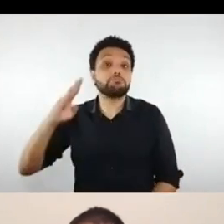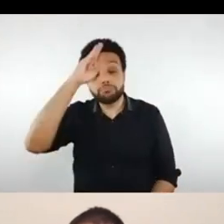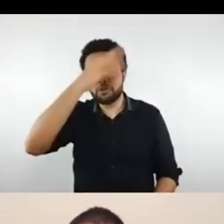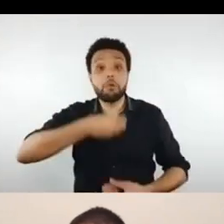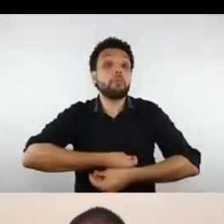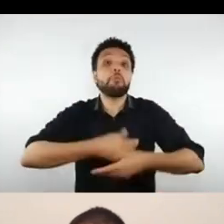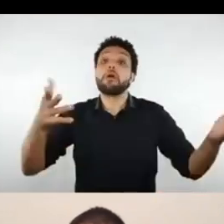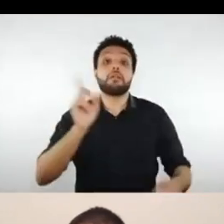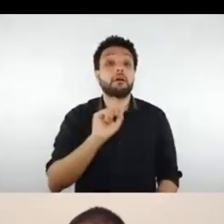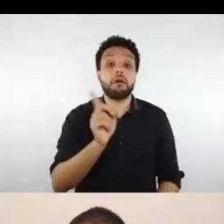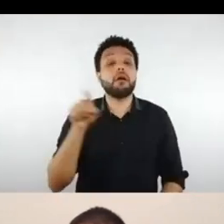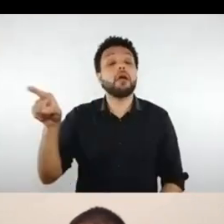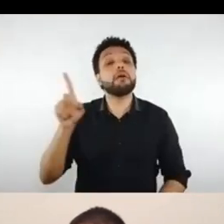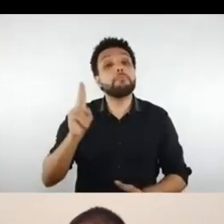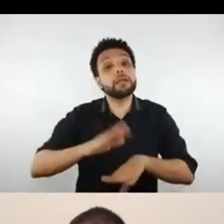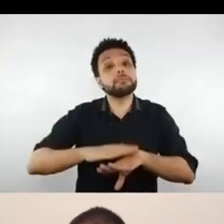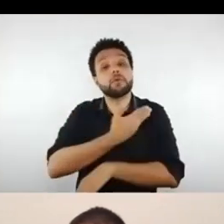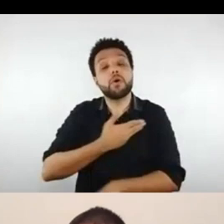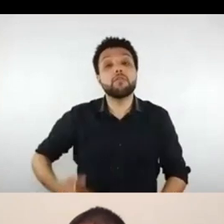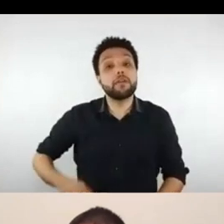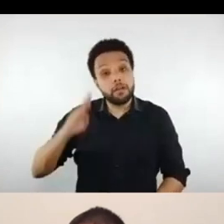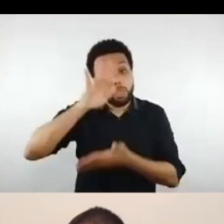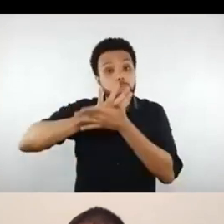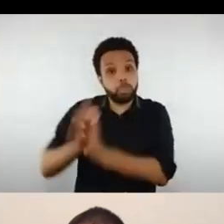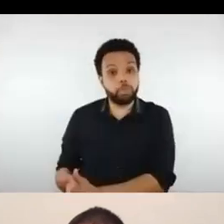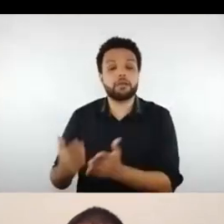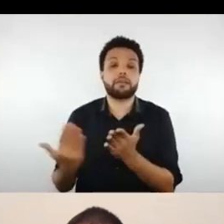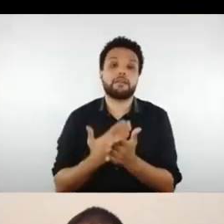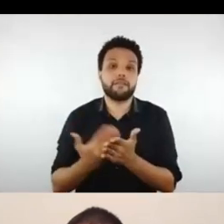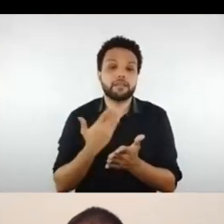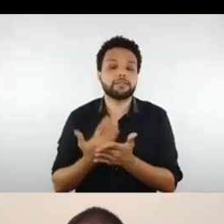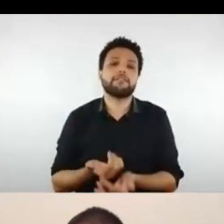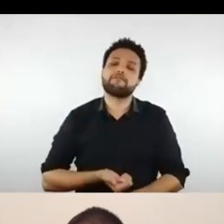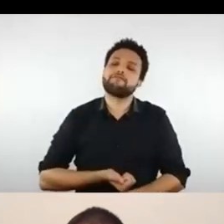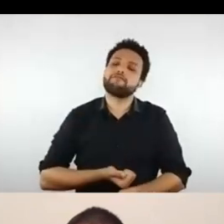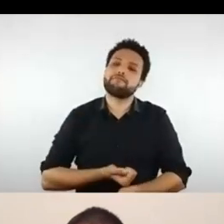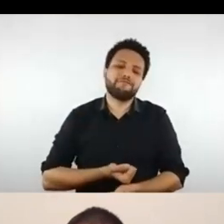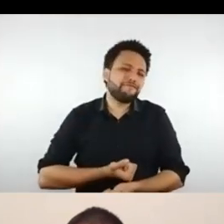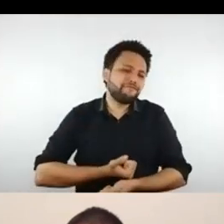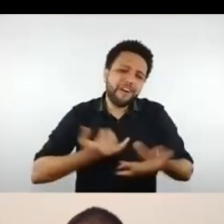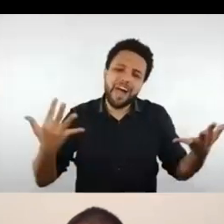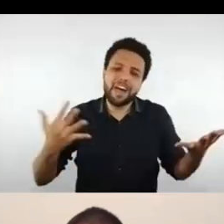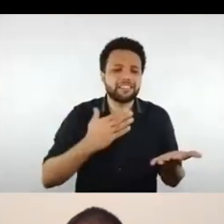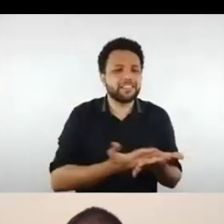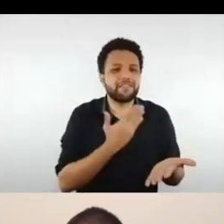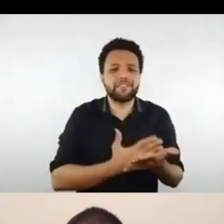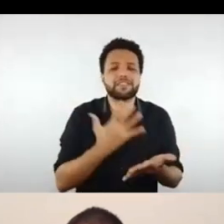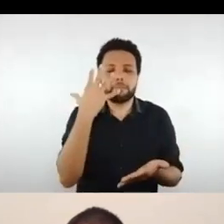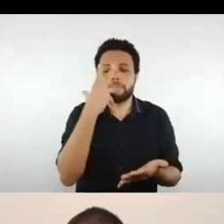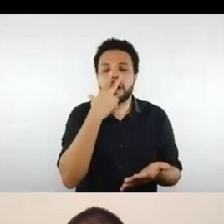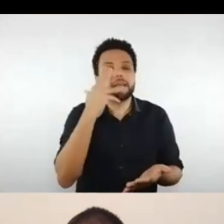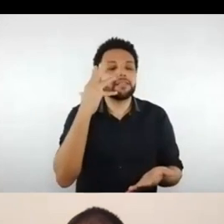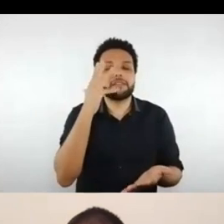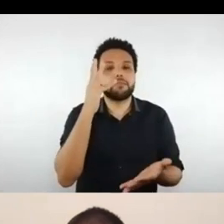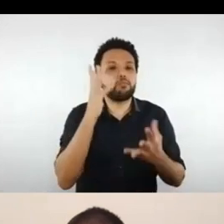destruída. Dezenas ou centenas de exemplares de uma revista belíssima. Então, não contem com